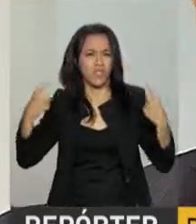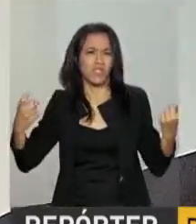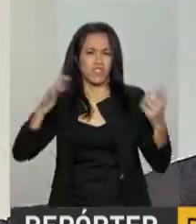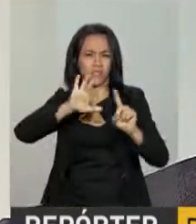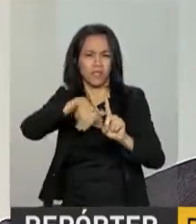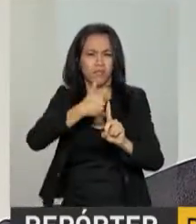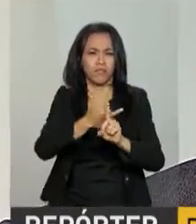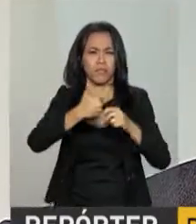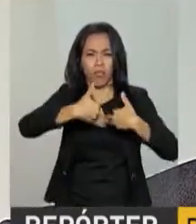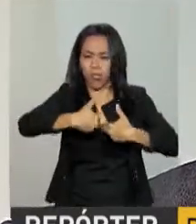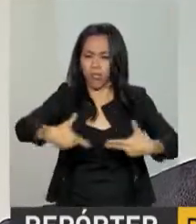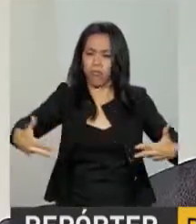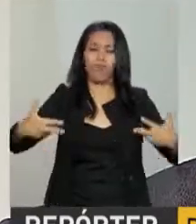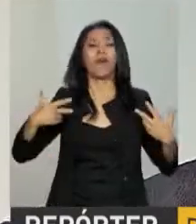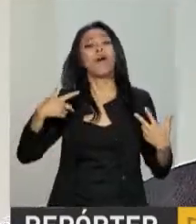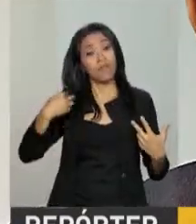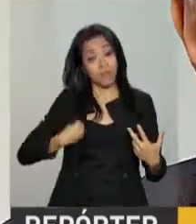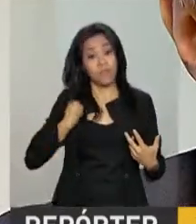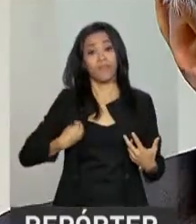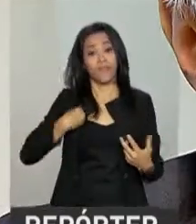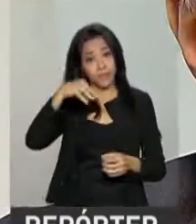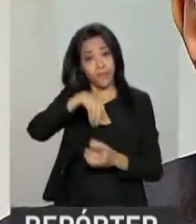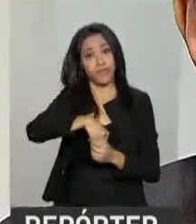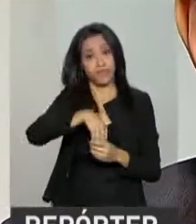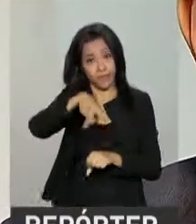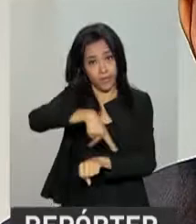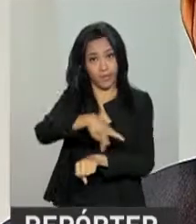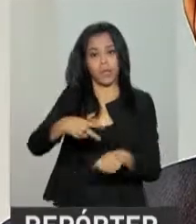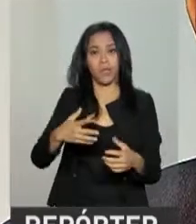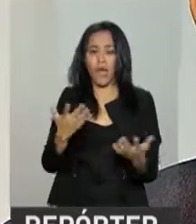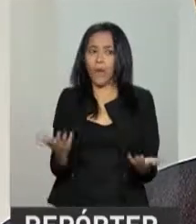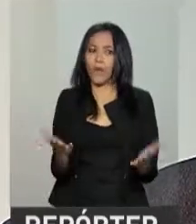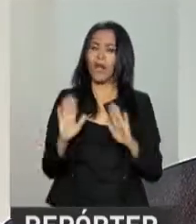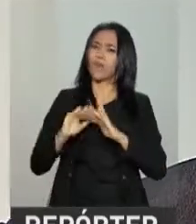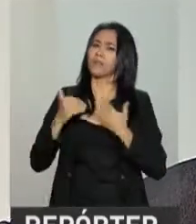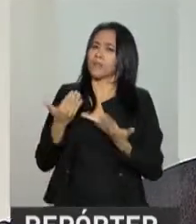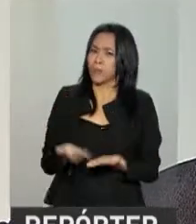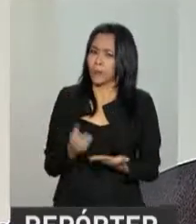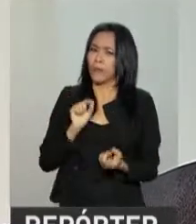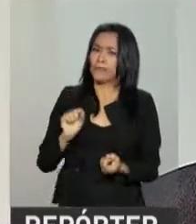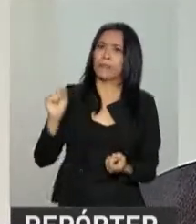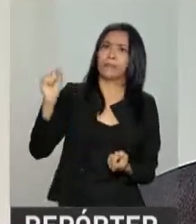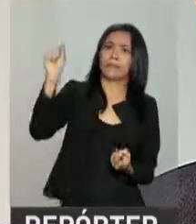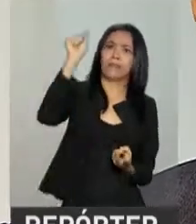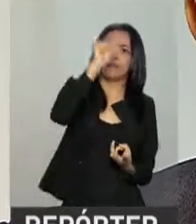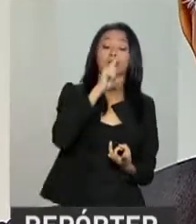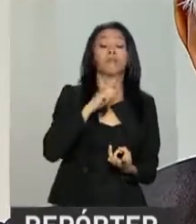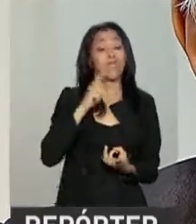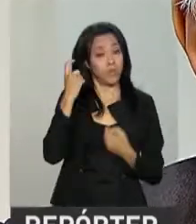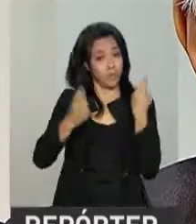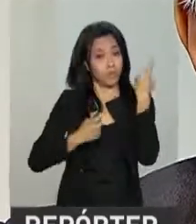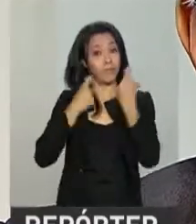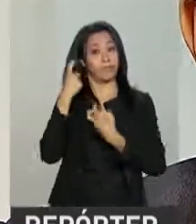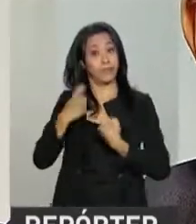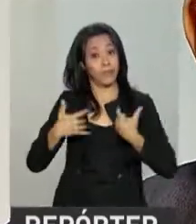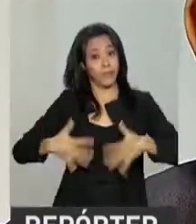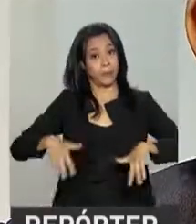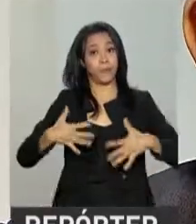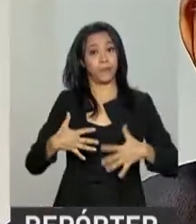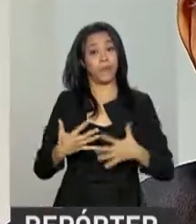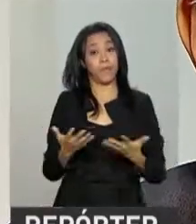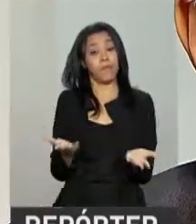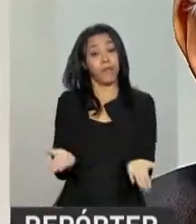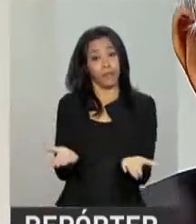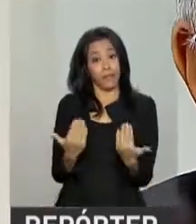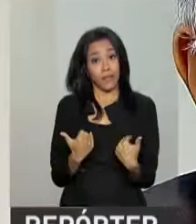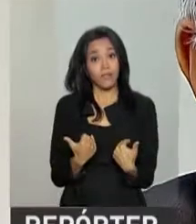vivemos isso em nossa sociedade nosso país no caso das escolas nós temos uma preocupação muito grande de trazer para dentro da